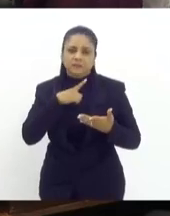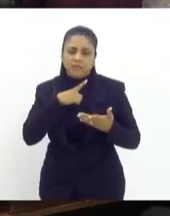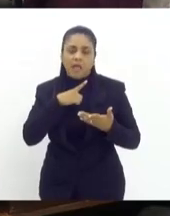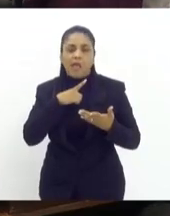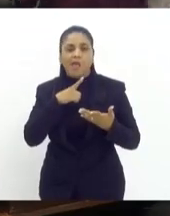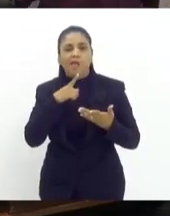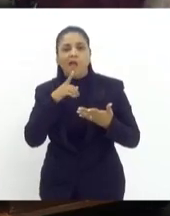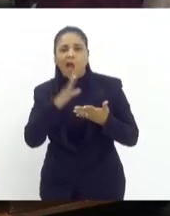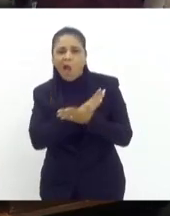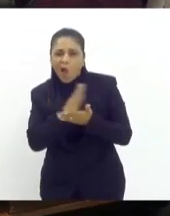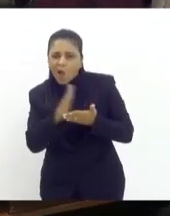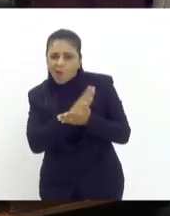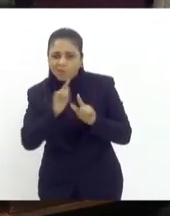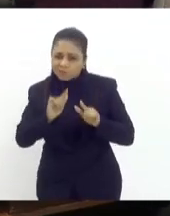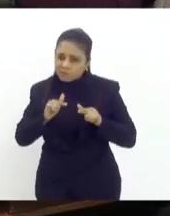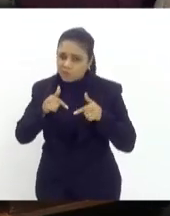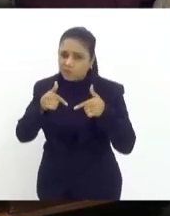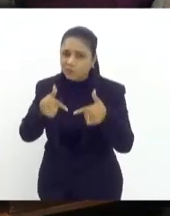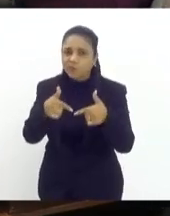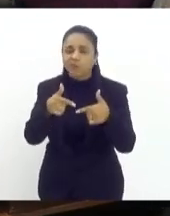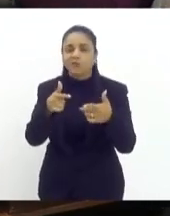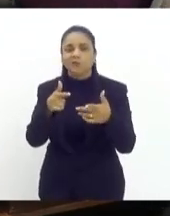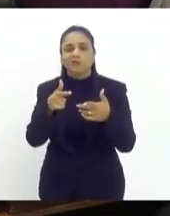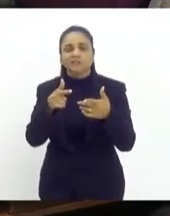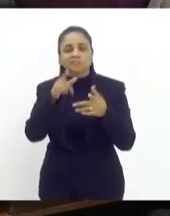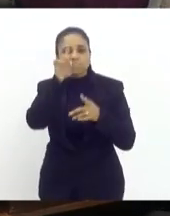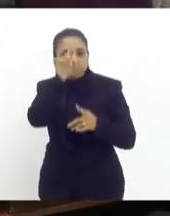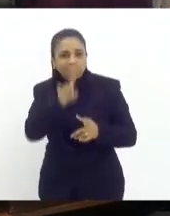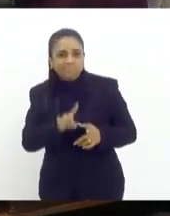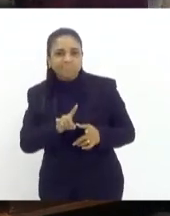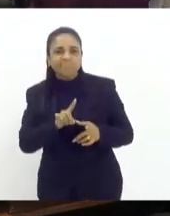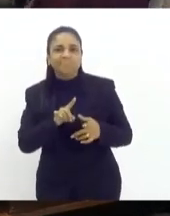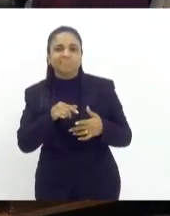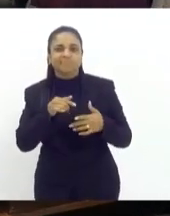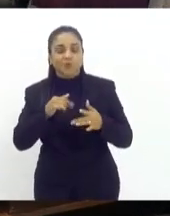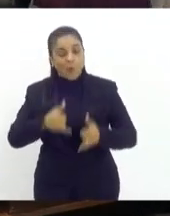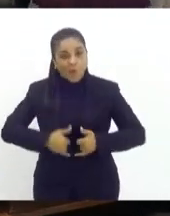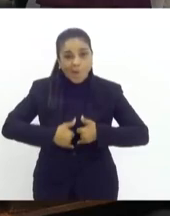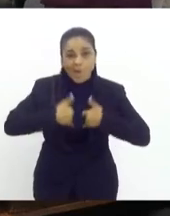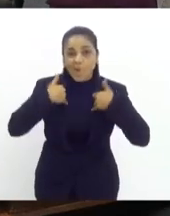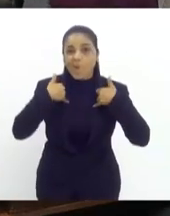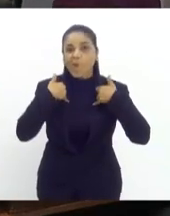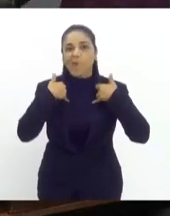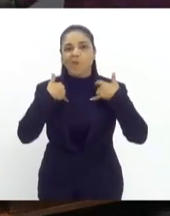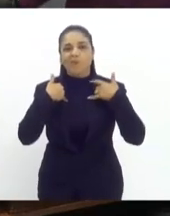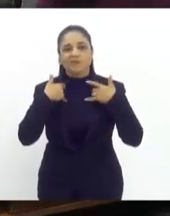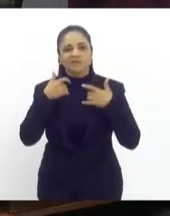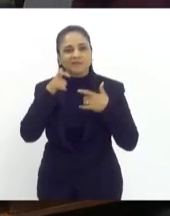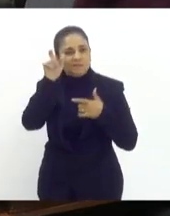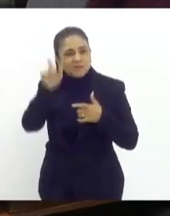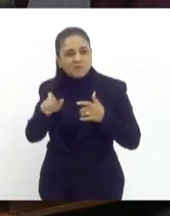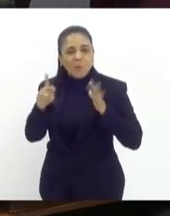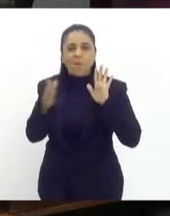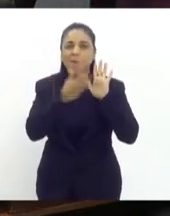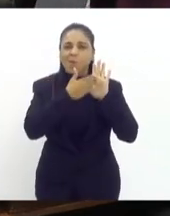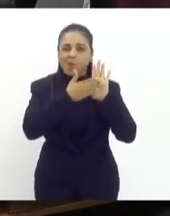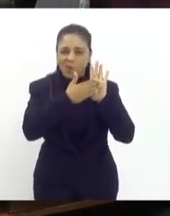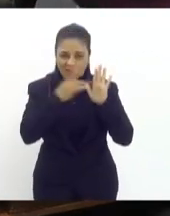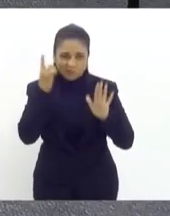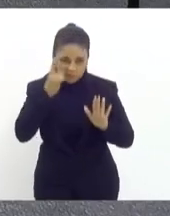iniciativas que dignificam dão orgulho para quem tá propondo E essa certamente